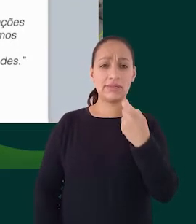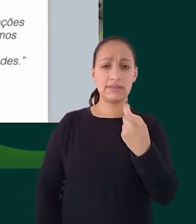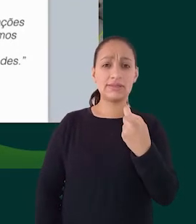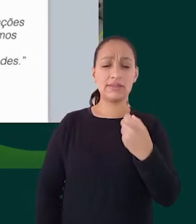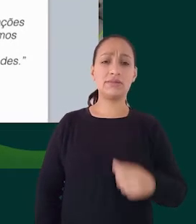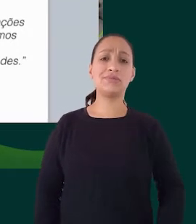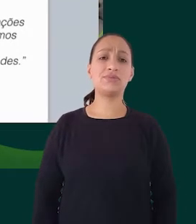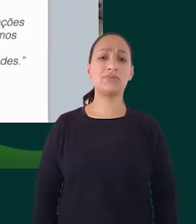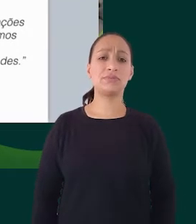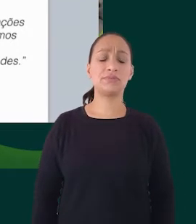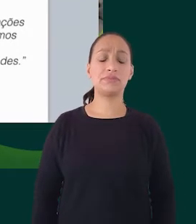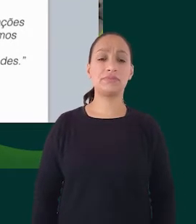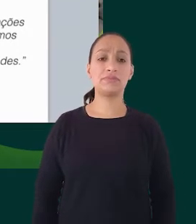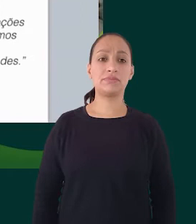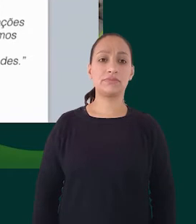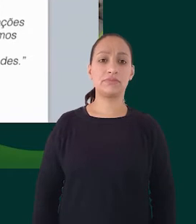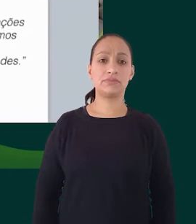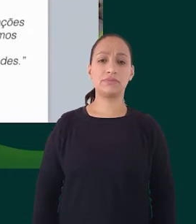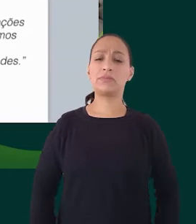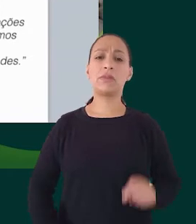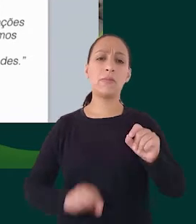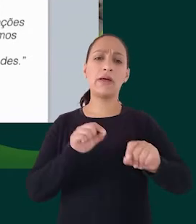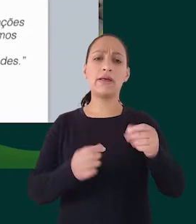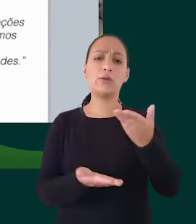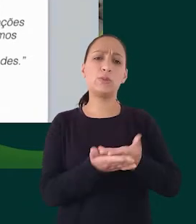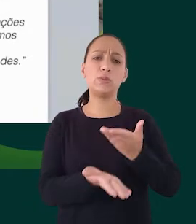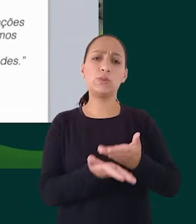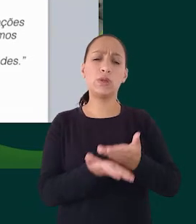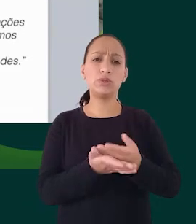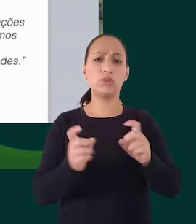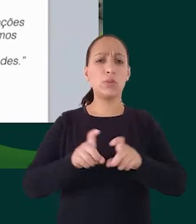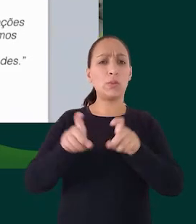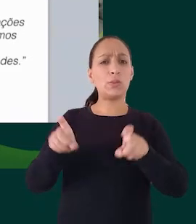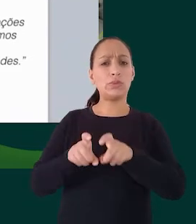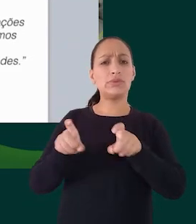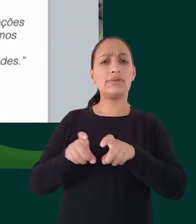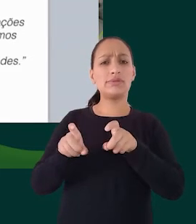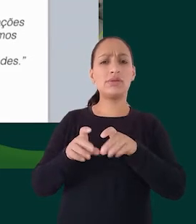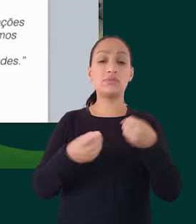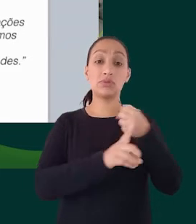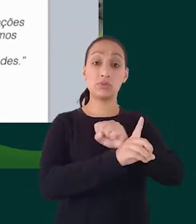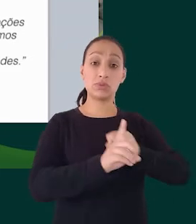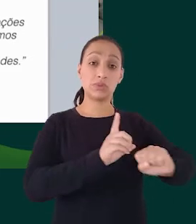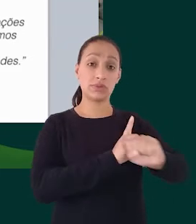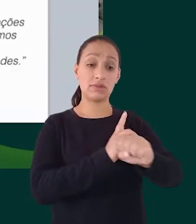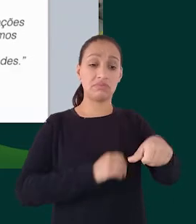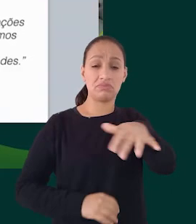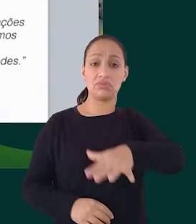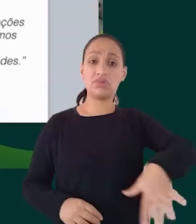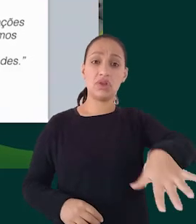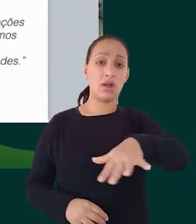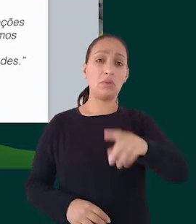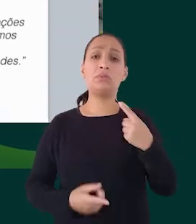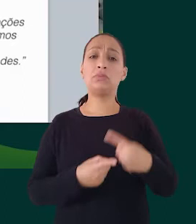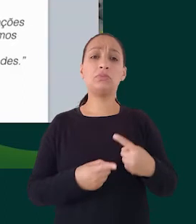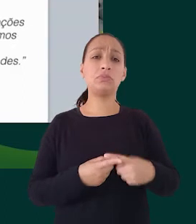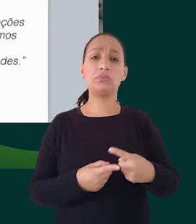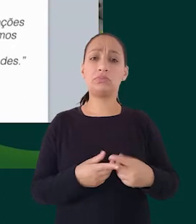interessante para estudantes de computação e para a sociedade em geral. Por